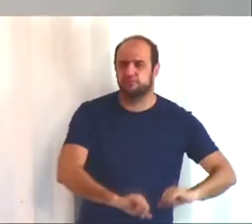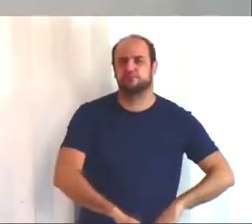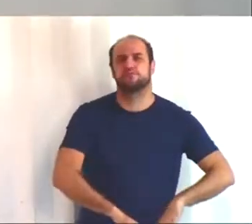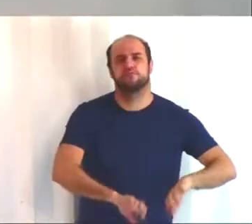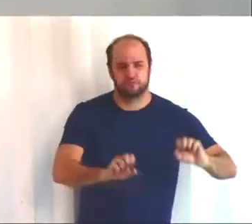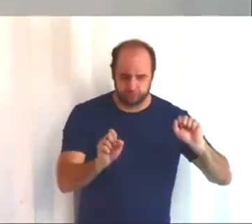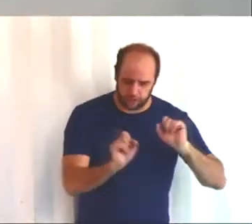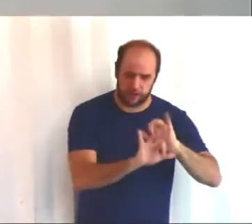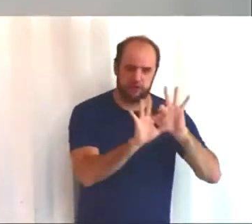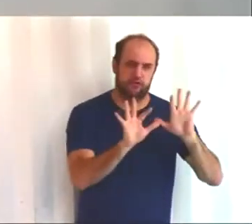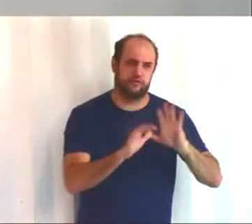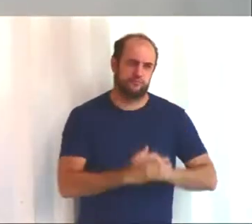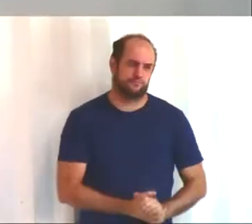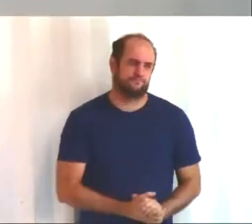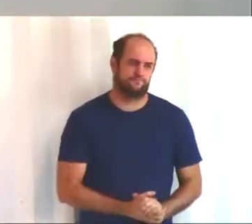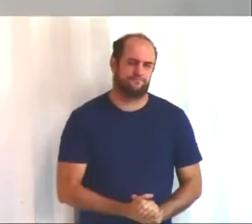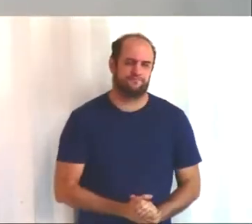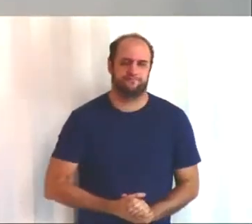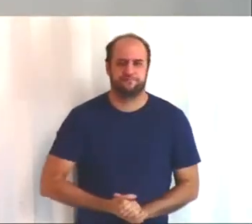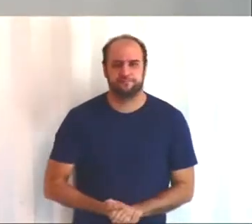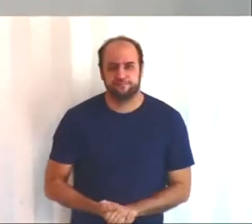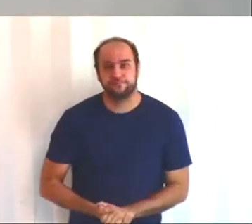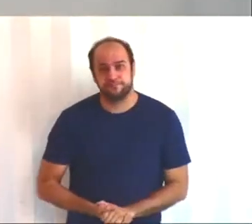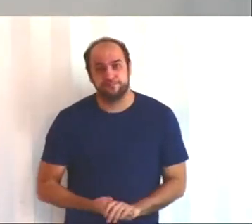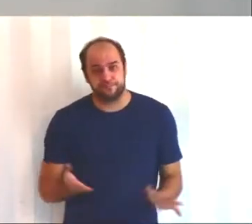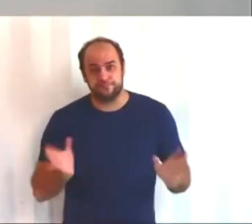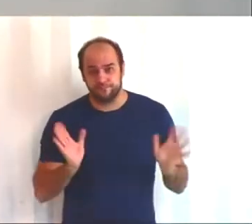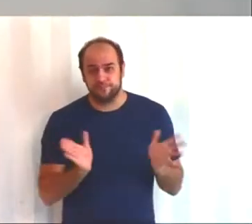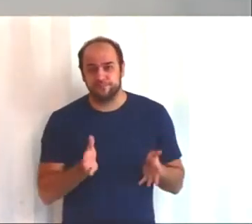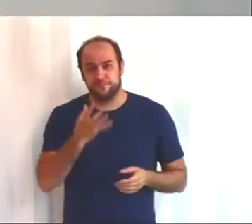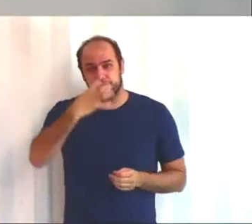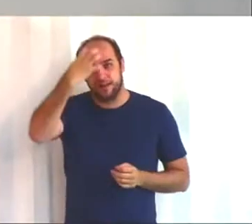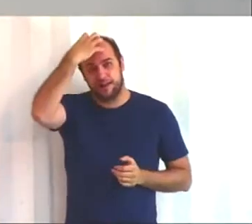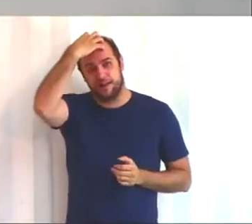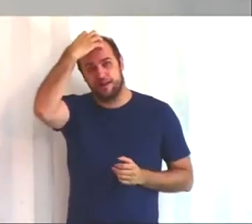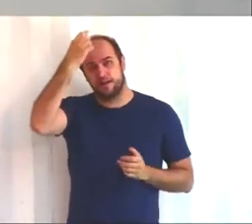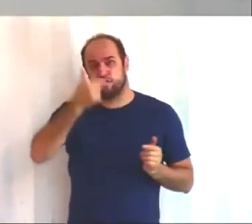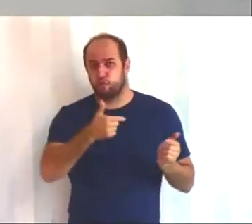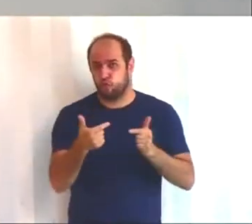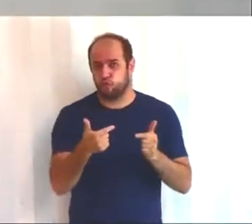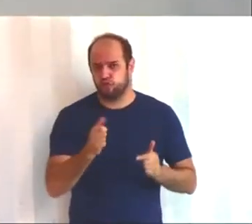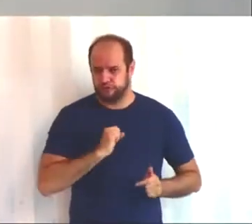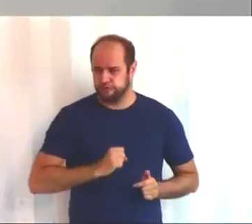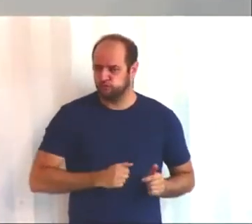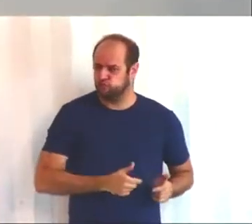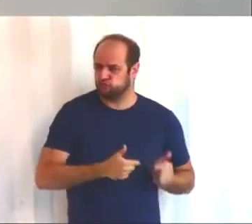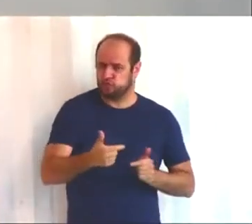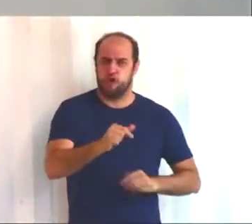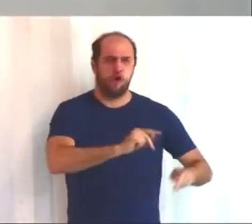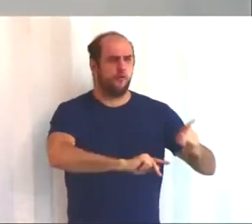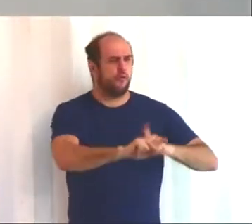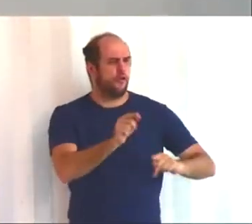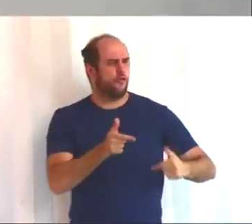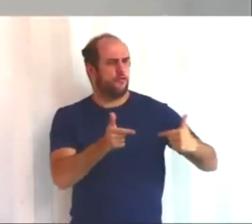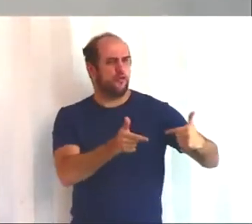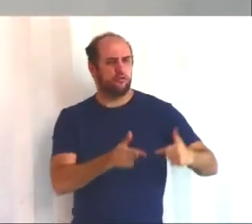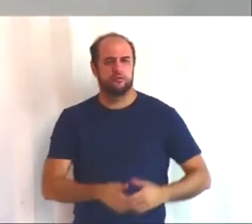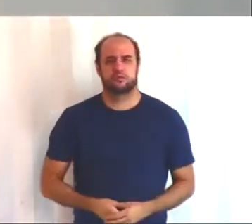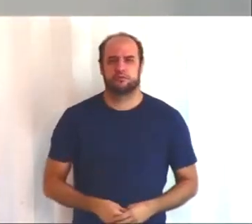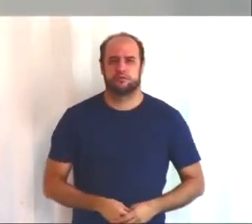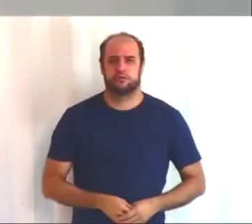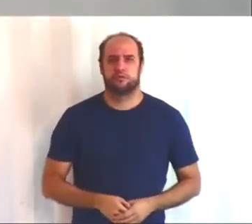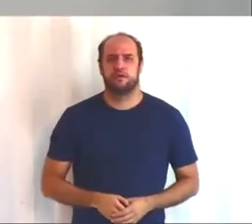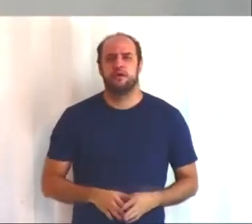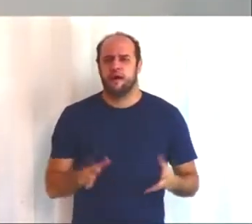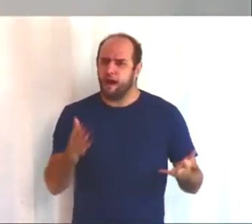É contra os reinos, o reino, no caso, os príncipes, é contra os sacerdotes e contra todo o povo, o que nos